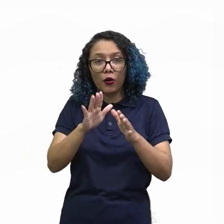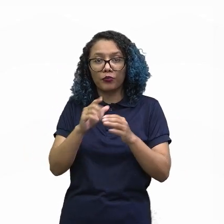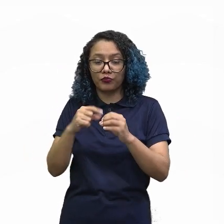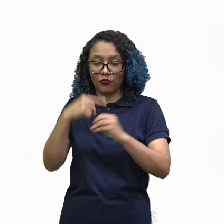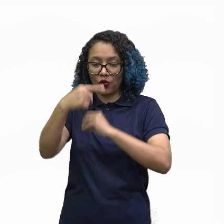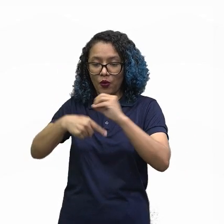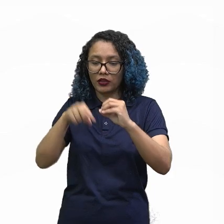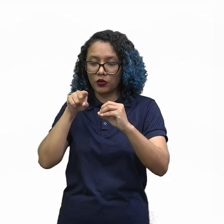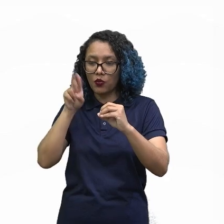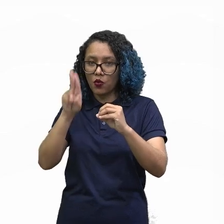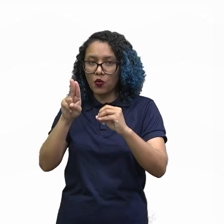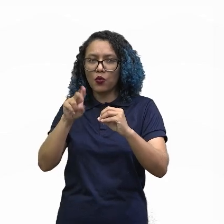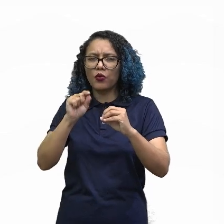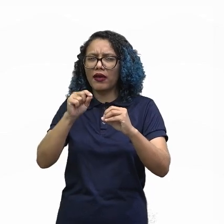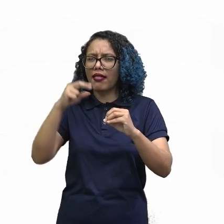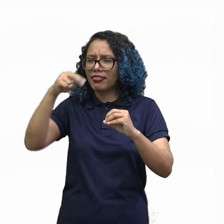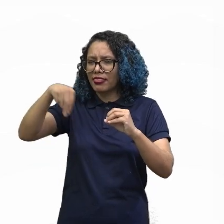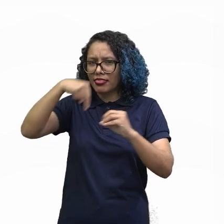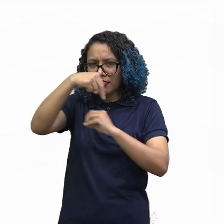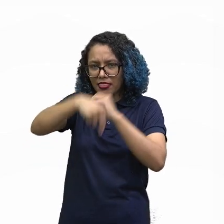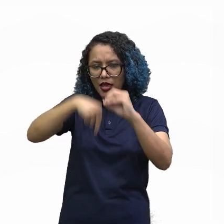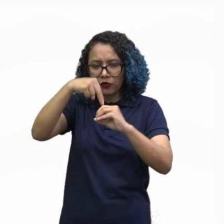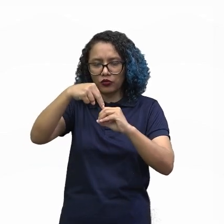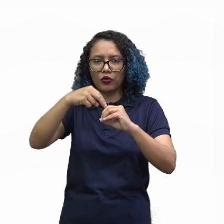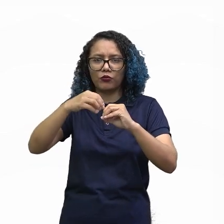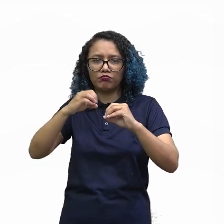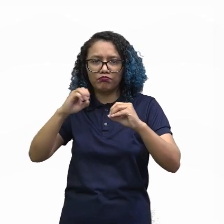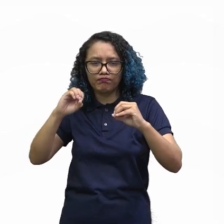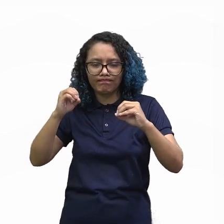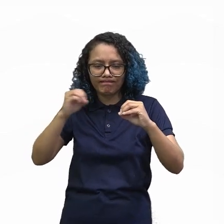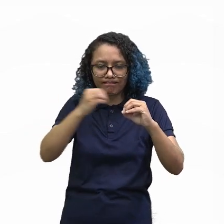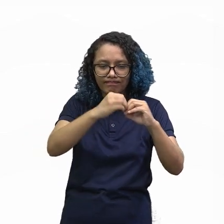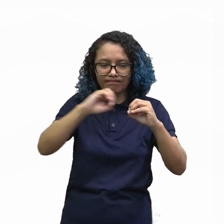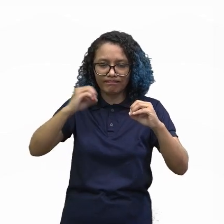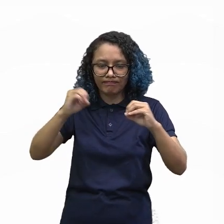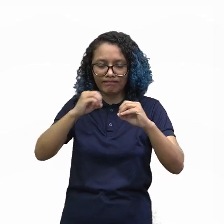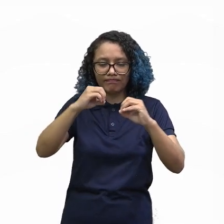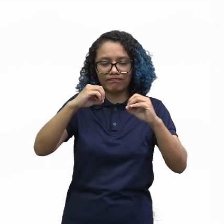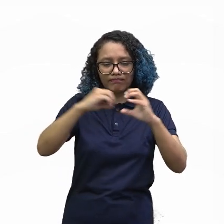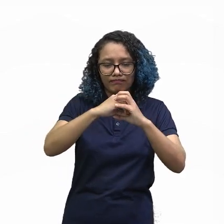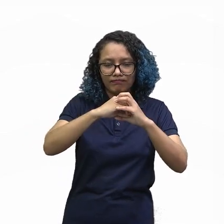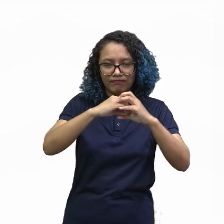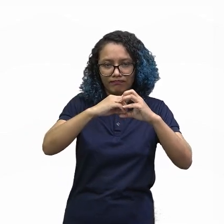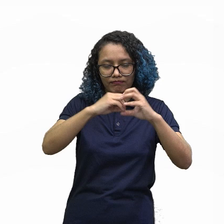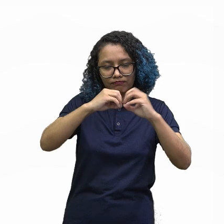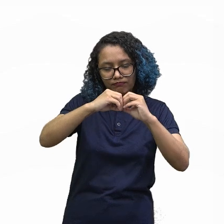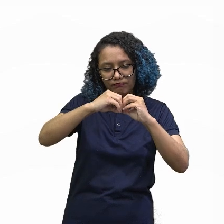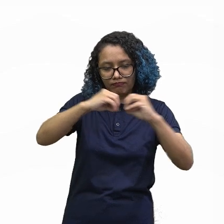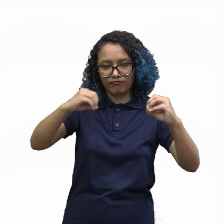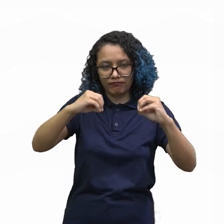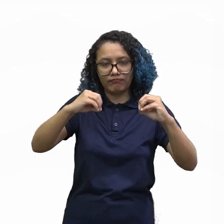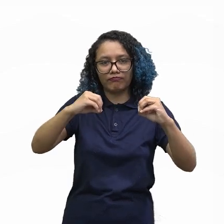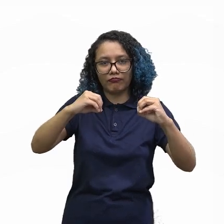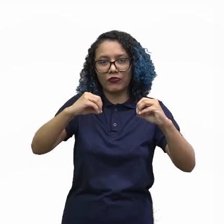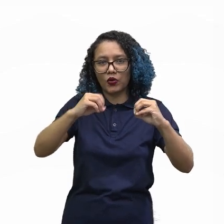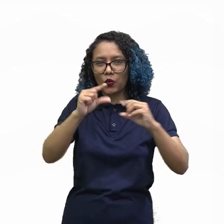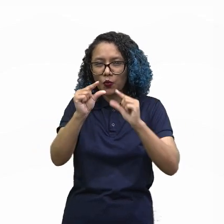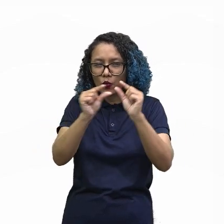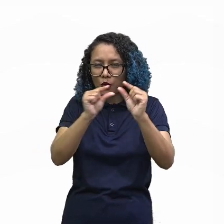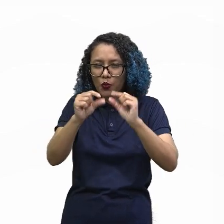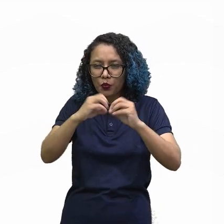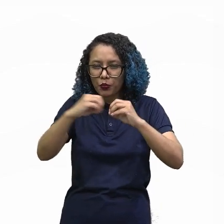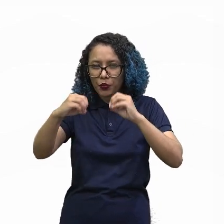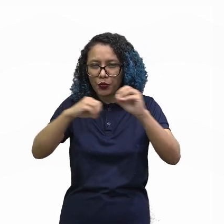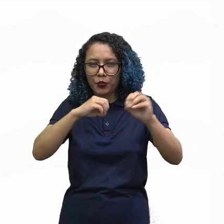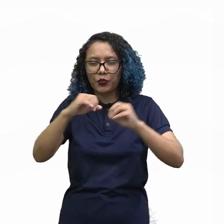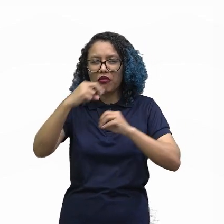ele é bombardeado por nêutrons, e aí ele se desfaz em átomos menores que também liberam nêutrons,